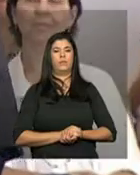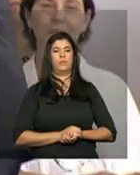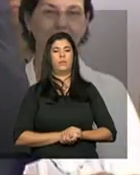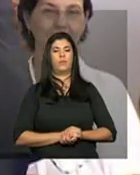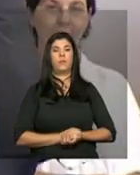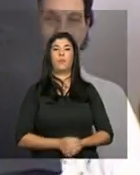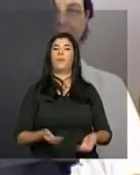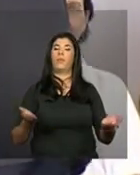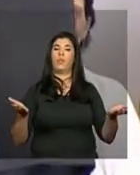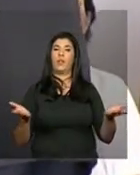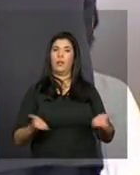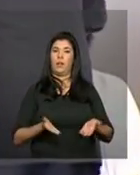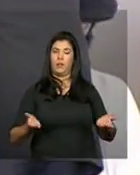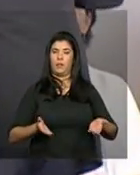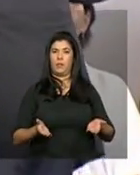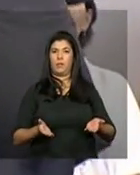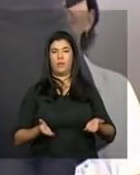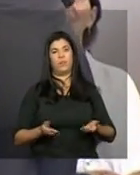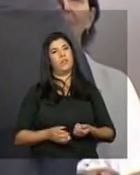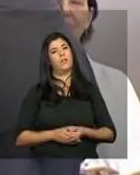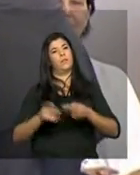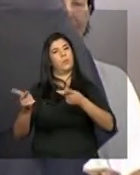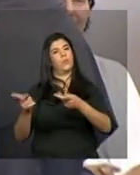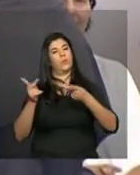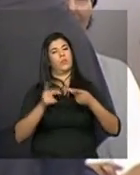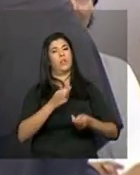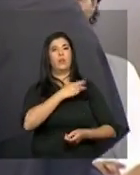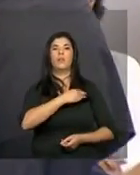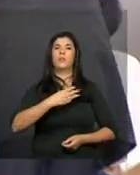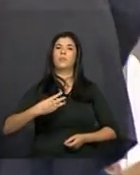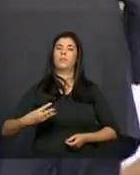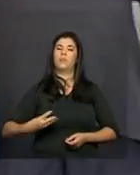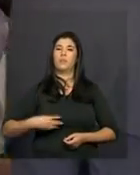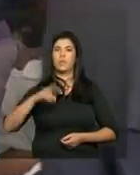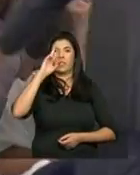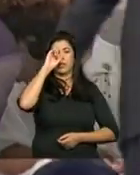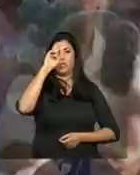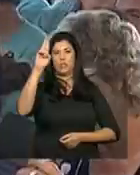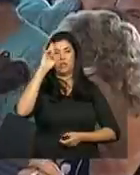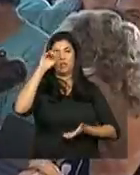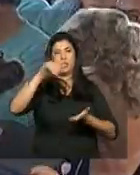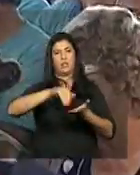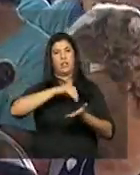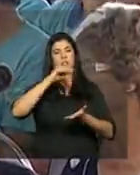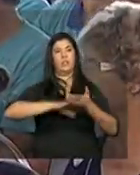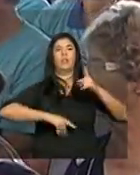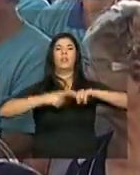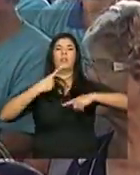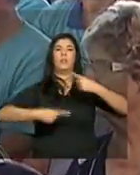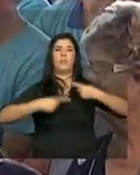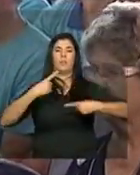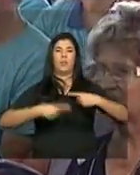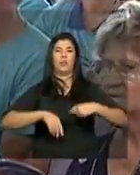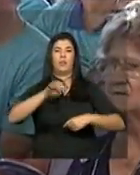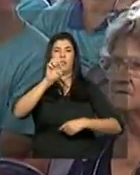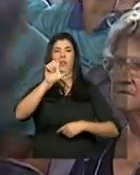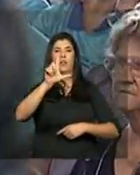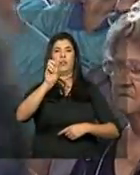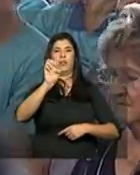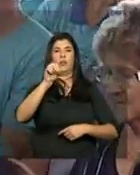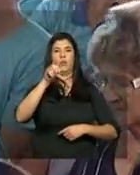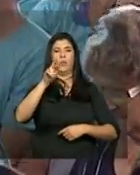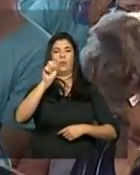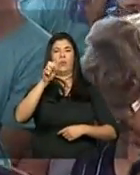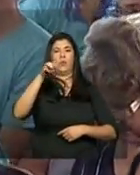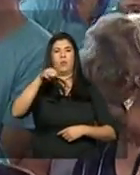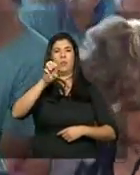Passamos agora a palavra à ministra-chefe da Secretaria de Políticas para as Mulheres, Eleonora